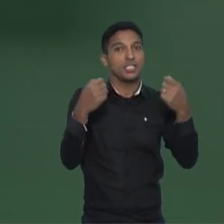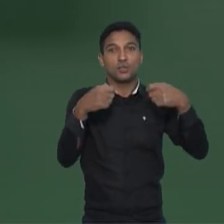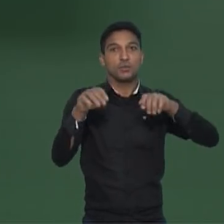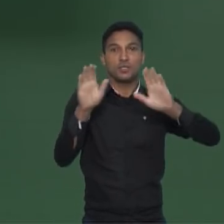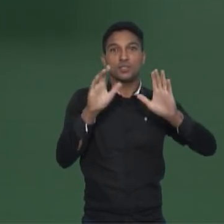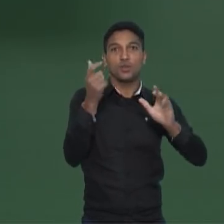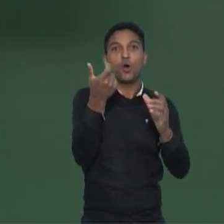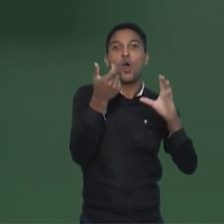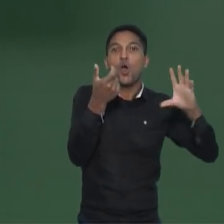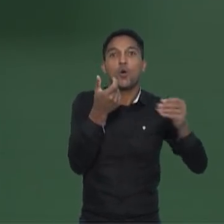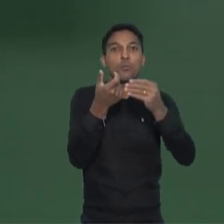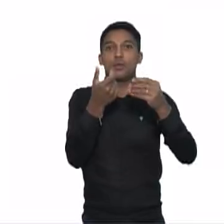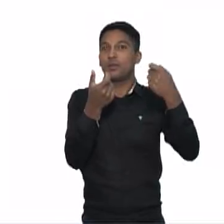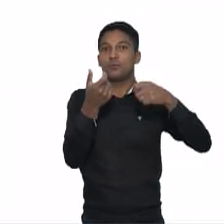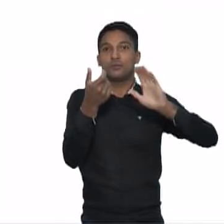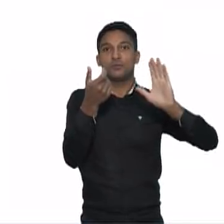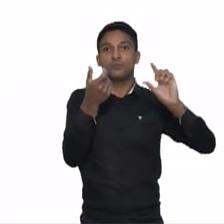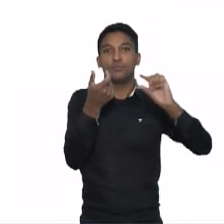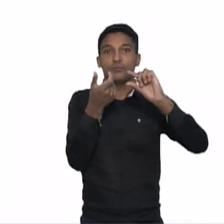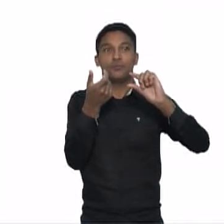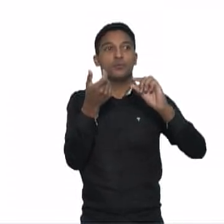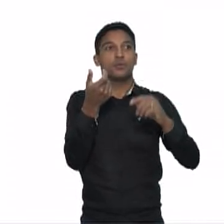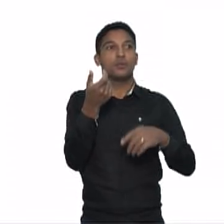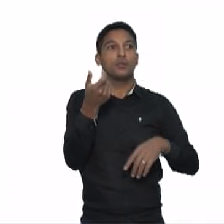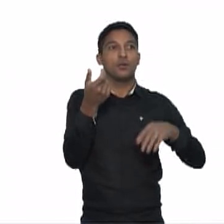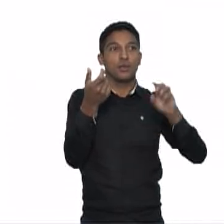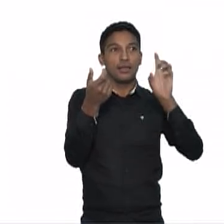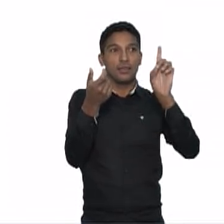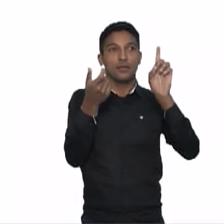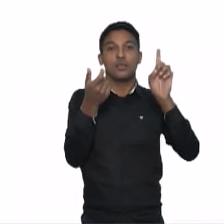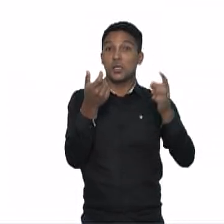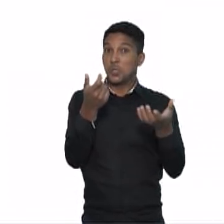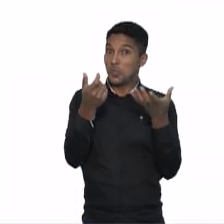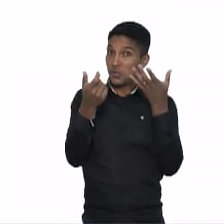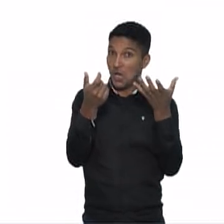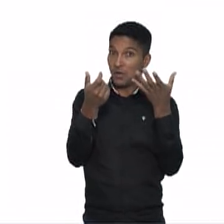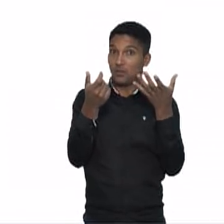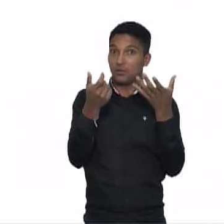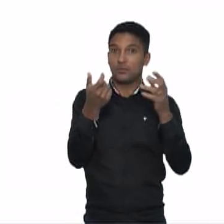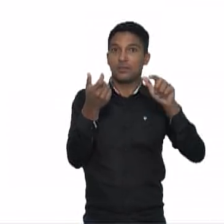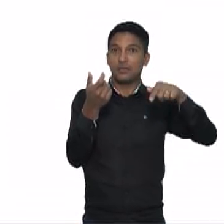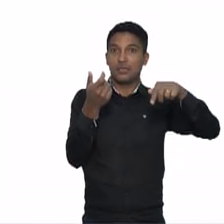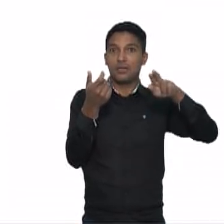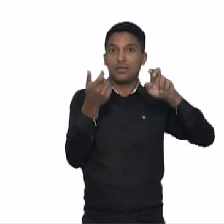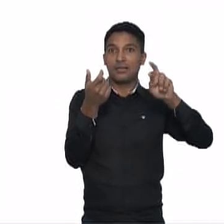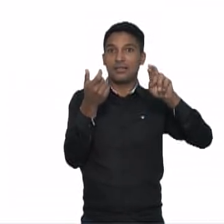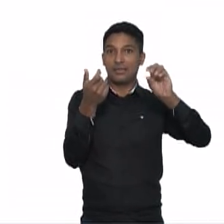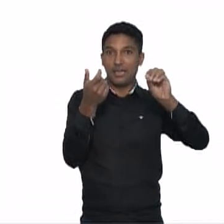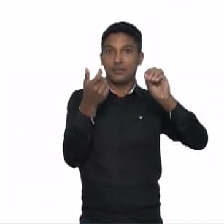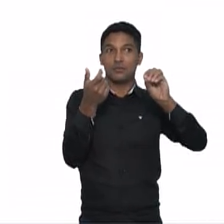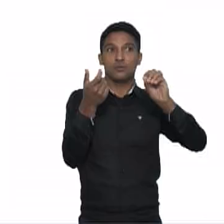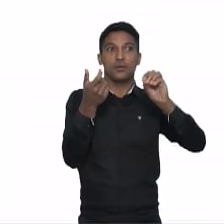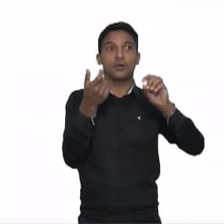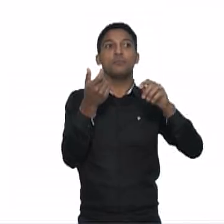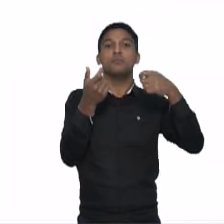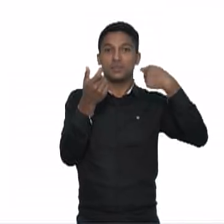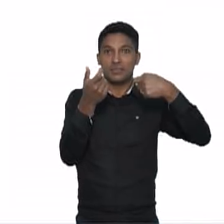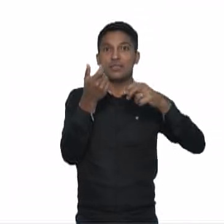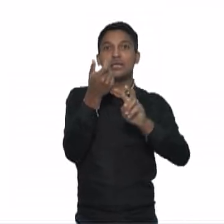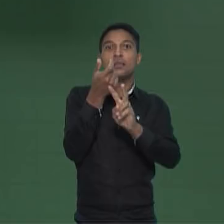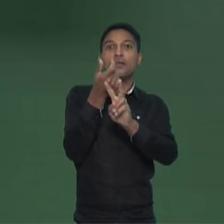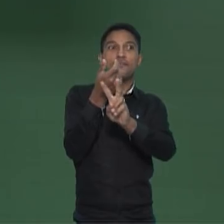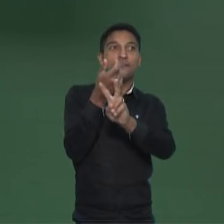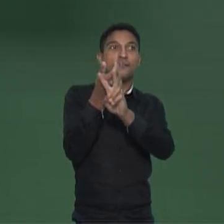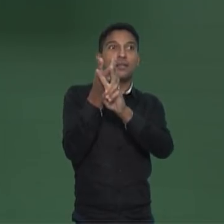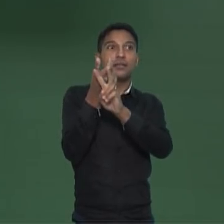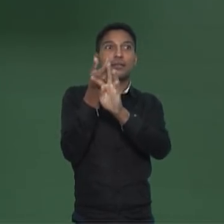apareceu. Letra D. Quero, verbo transitivo direto, exigiu o objeto direto meu presente, certo?